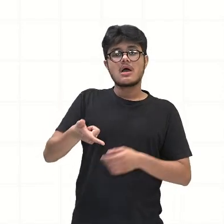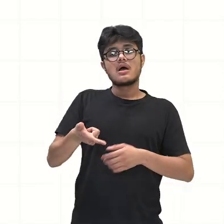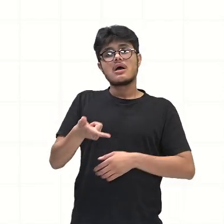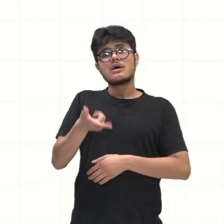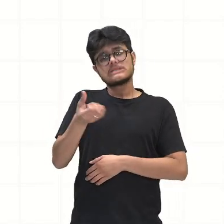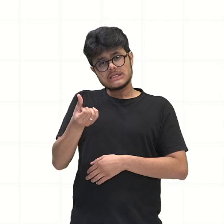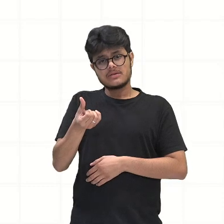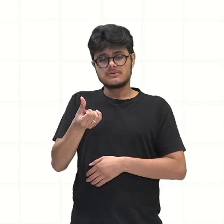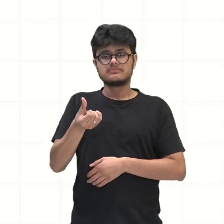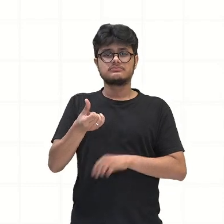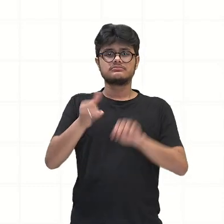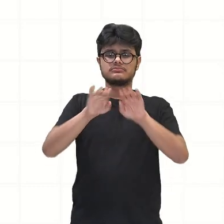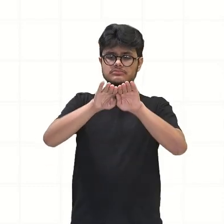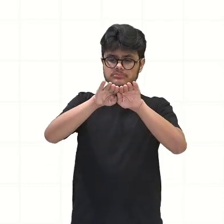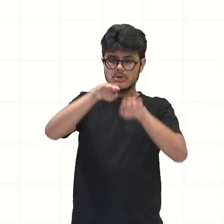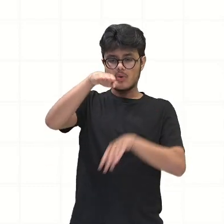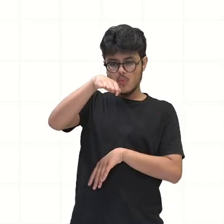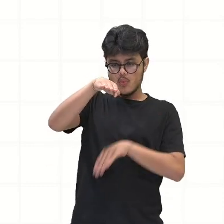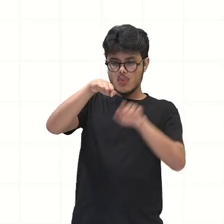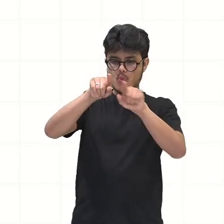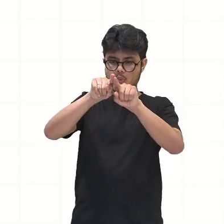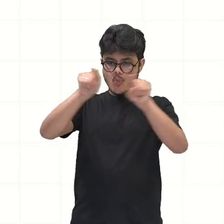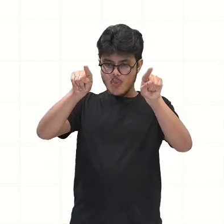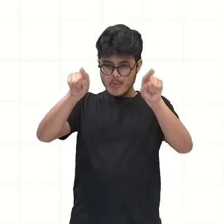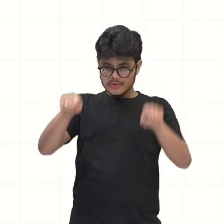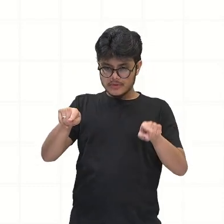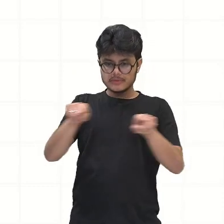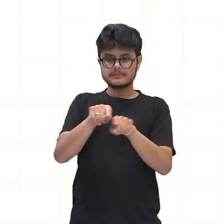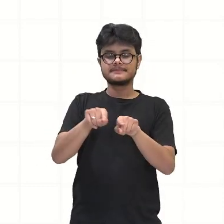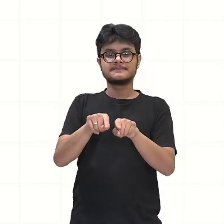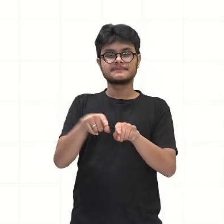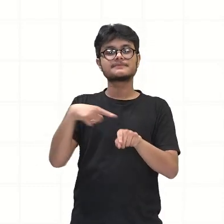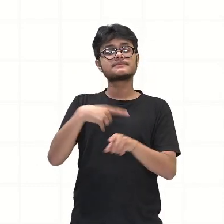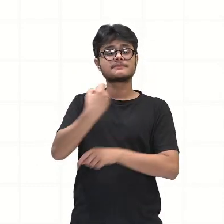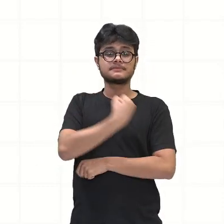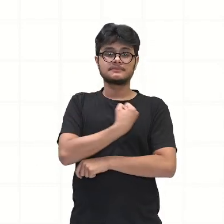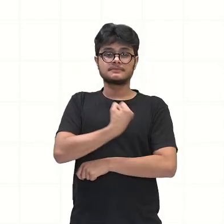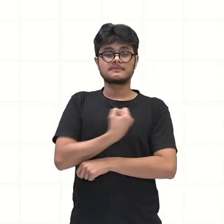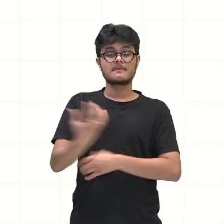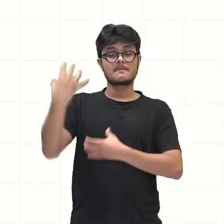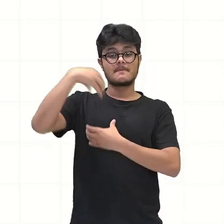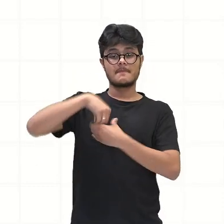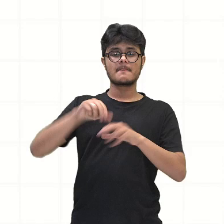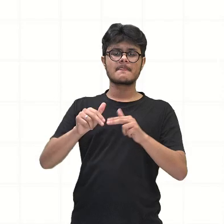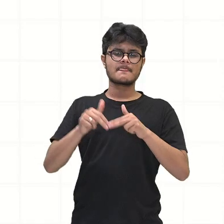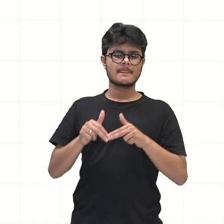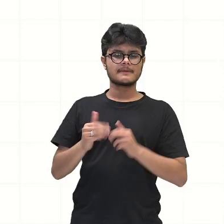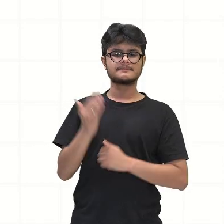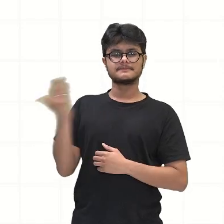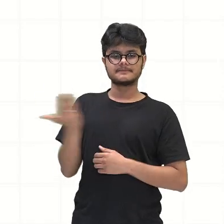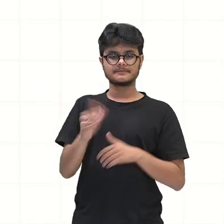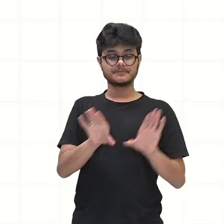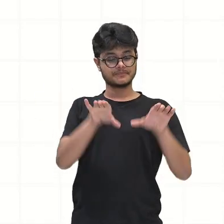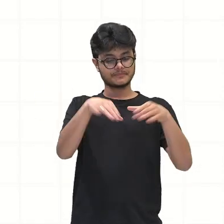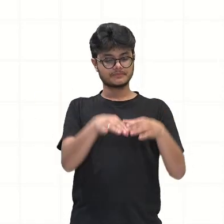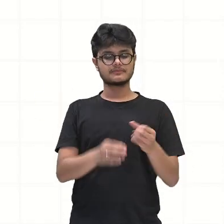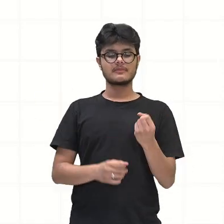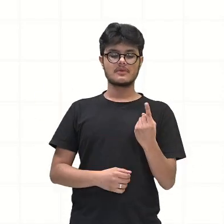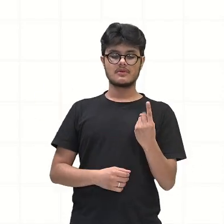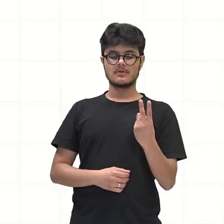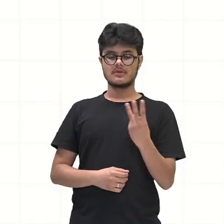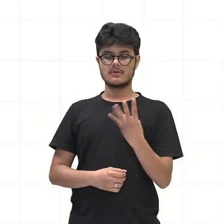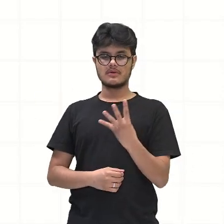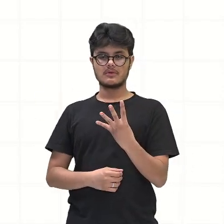as opções possíveis de numeração que tem nele. Por isso que a gente escreve assim, de 1